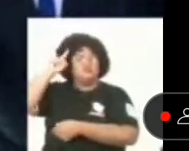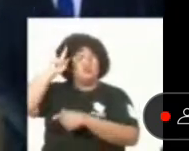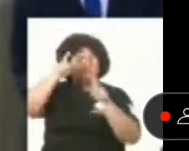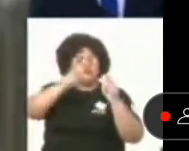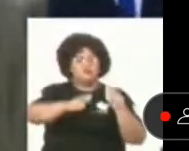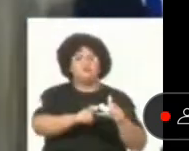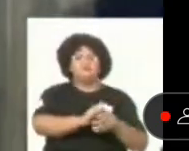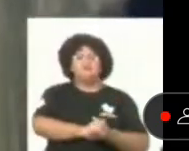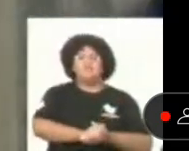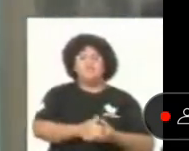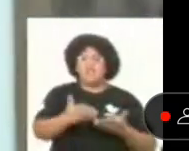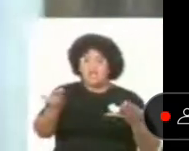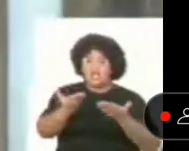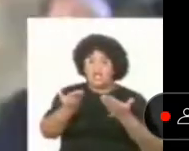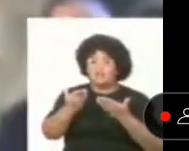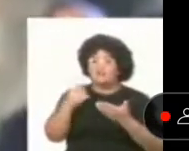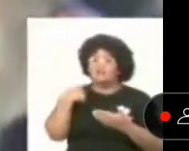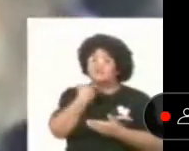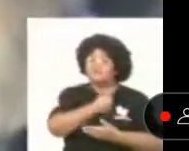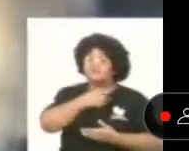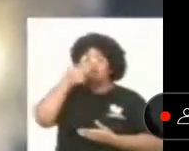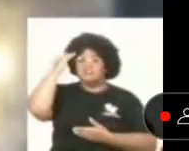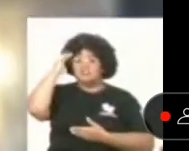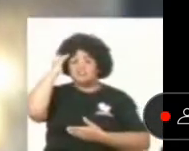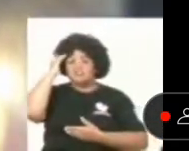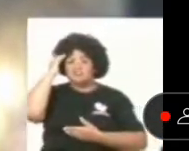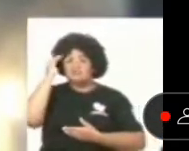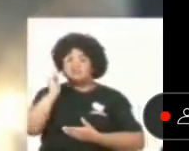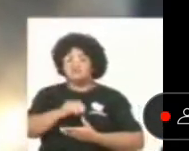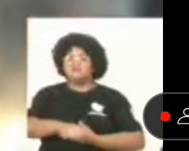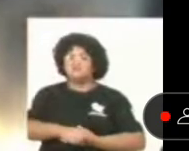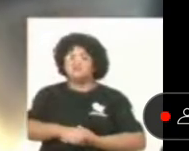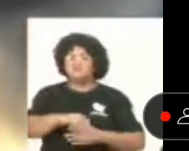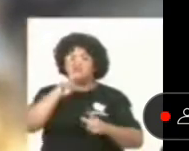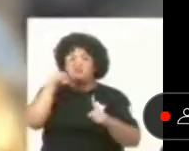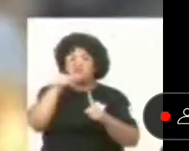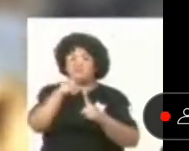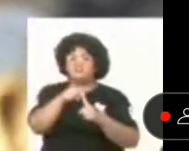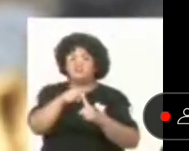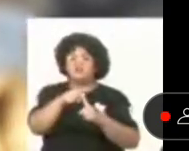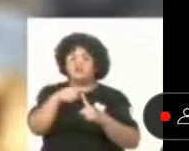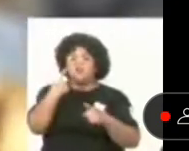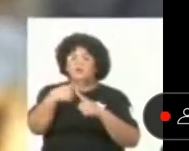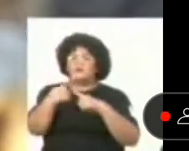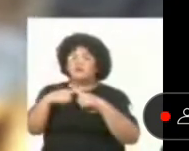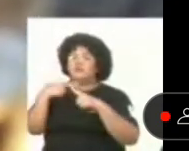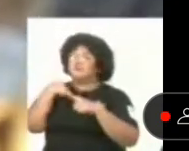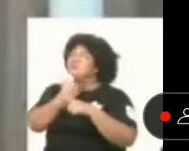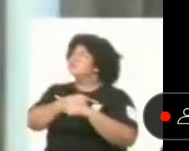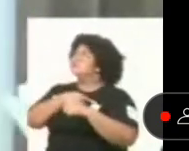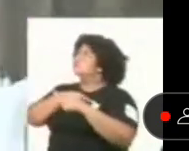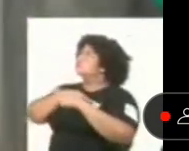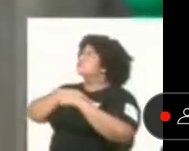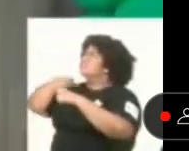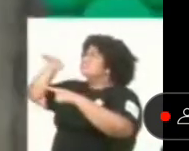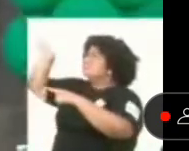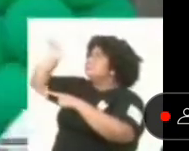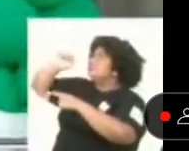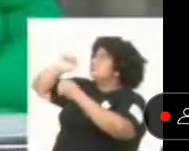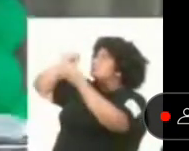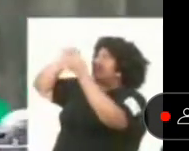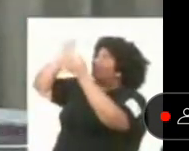nós entendemos o levante. Porque nós chamamos a glória do Senhor para o Brasil.